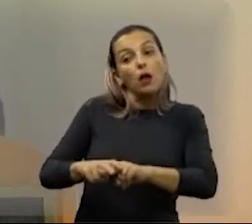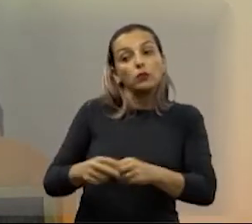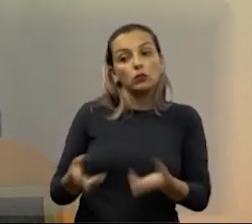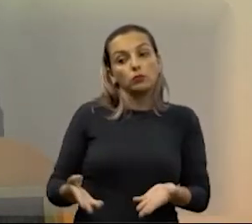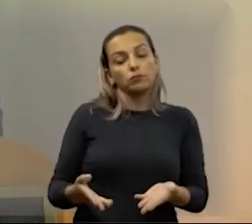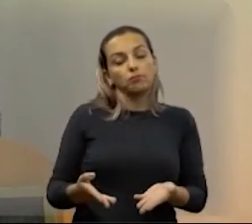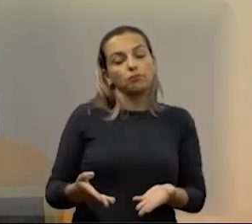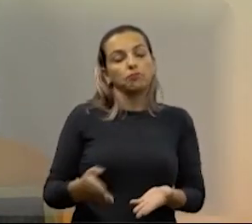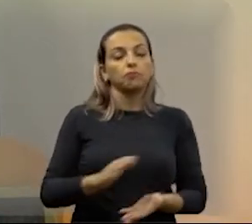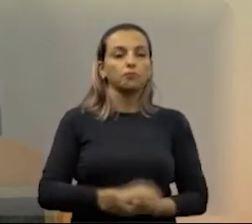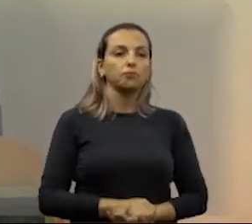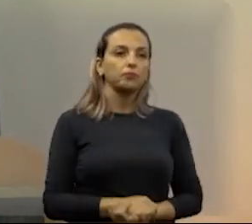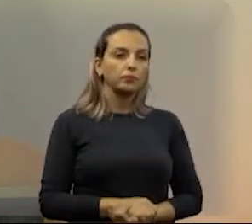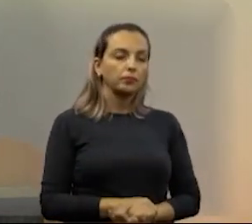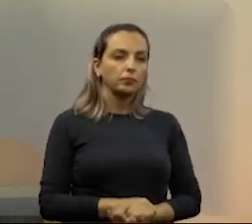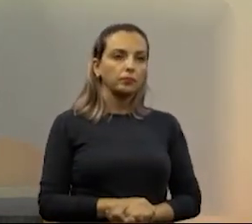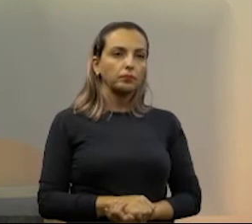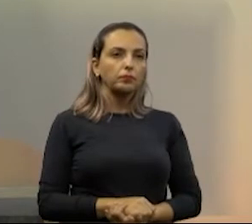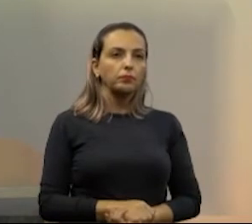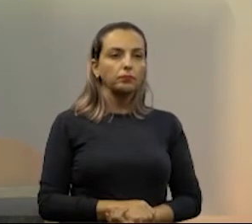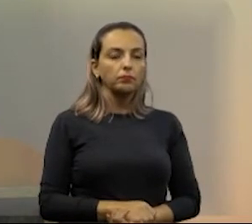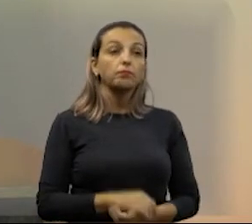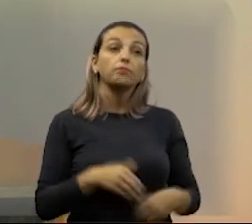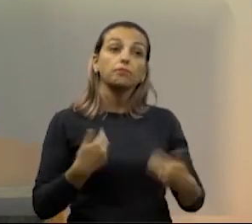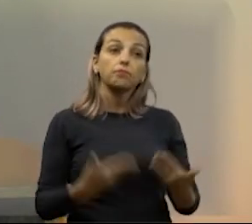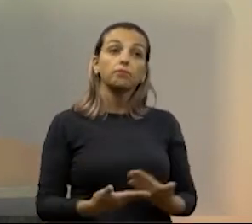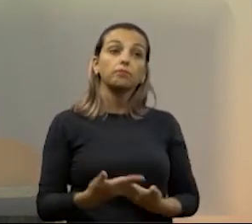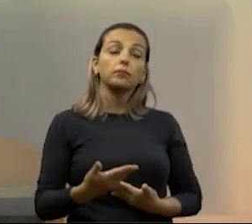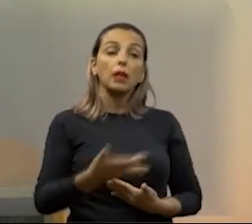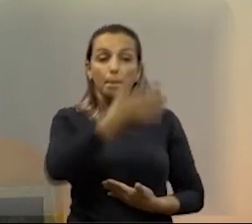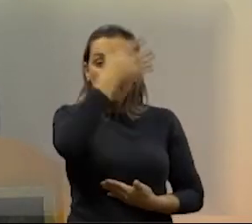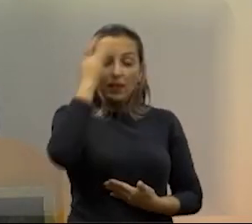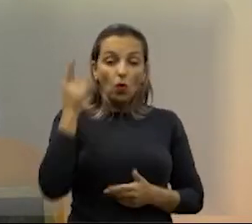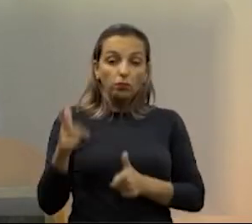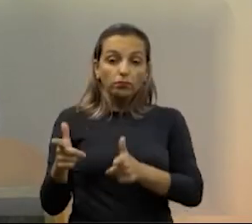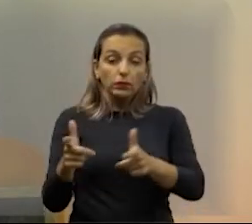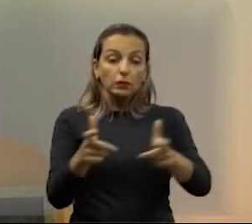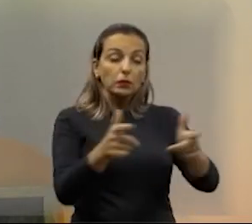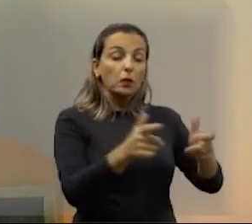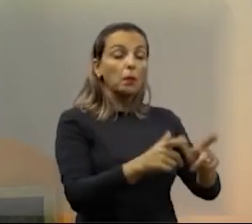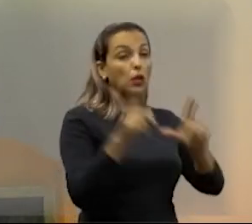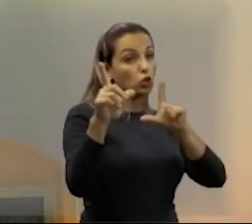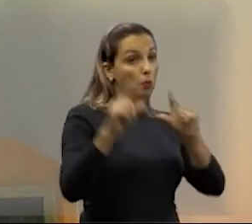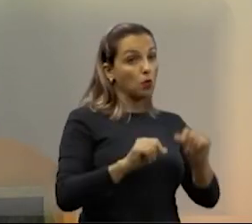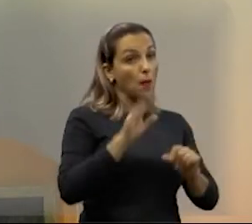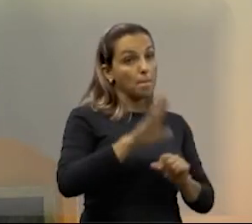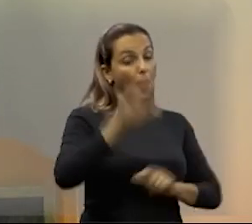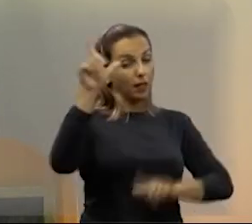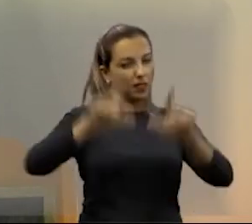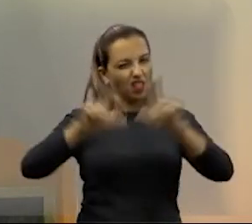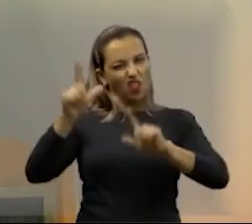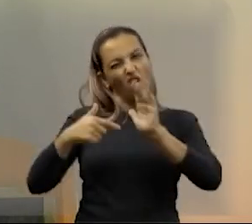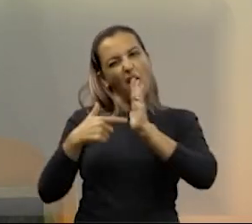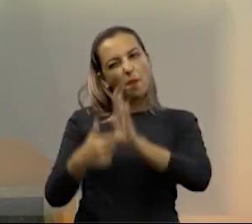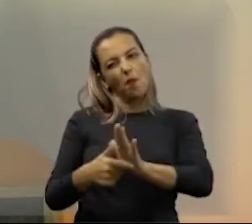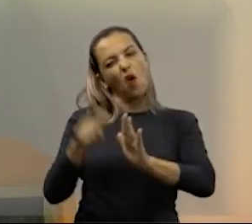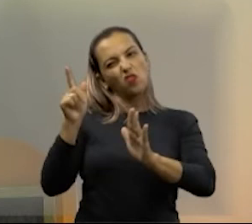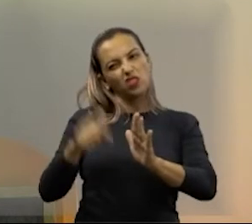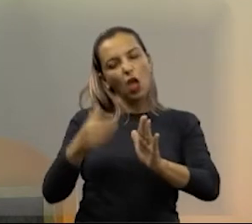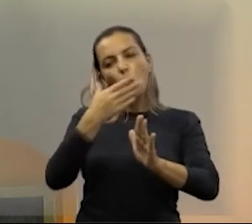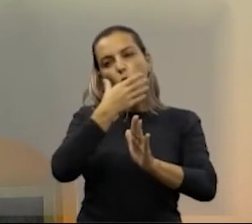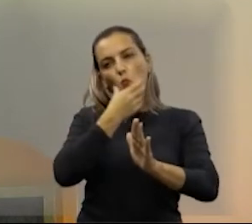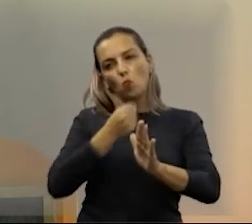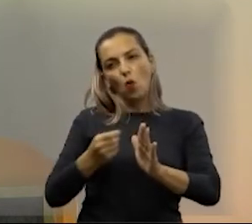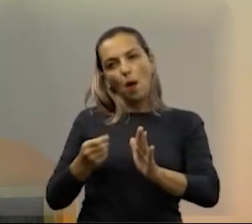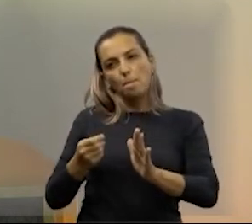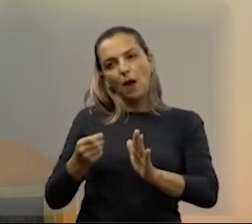uma arma. Assim, fatalmente, caiu o número de assassinatos, embora a Globo prefira dizer que é o bandido que foi